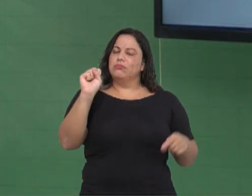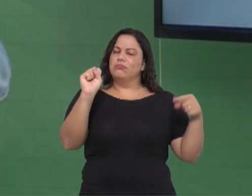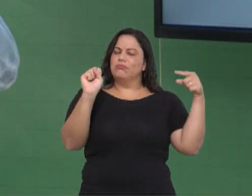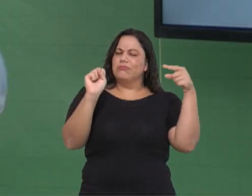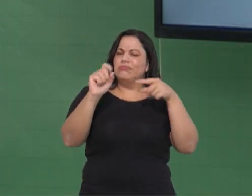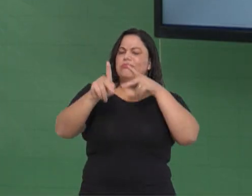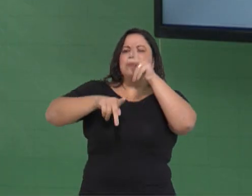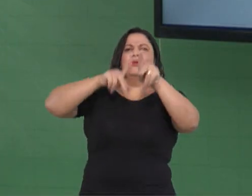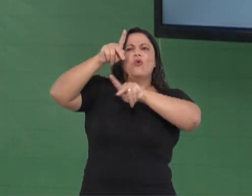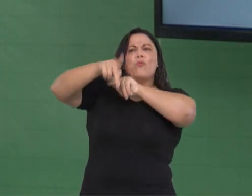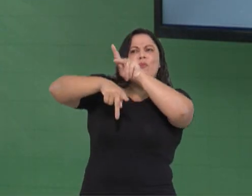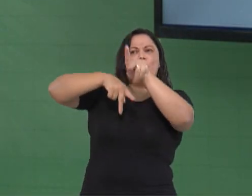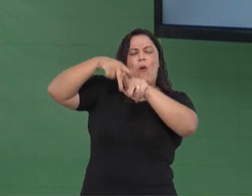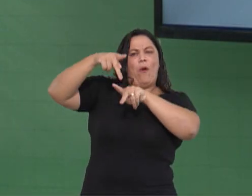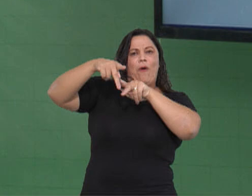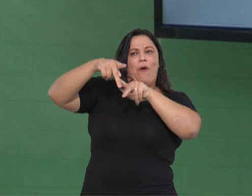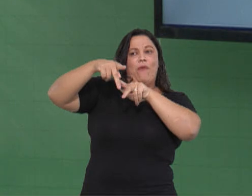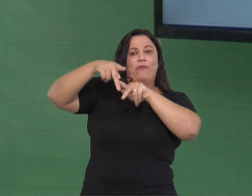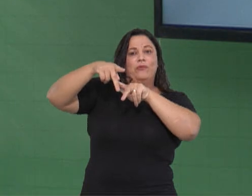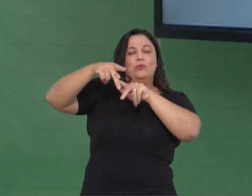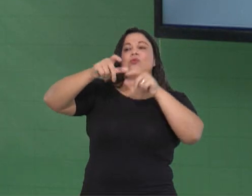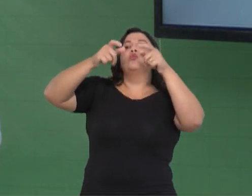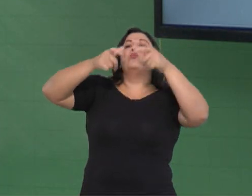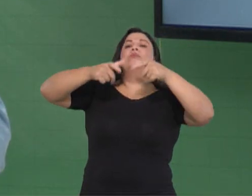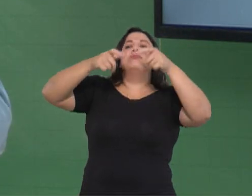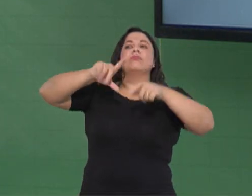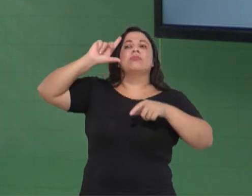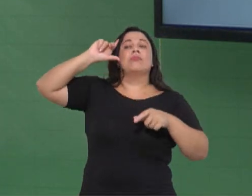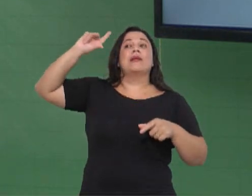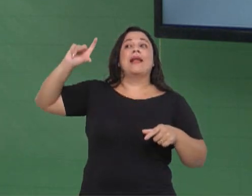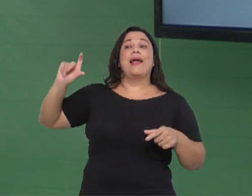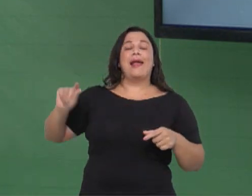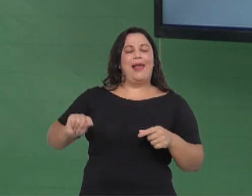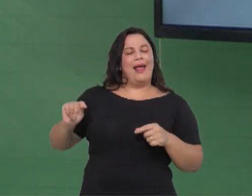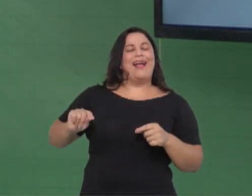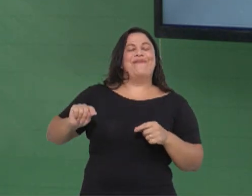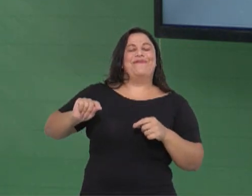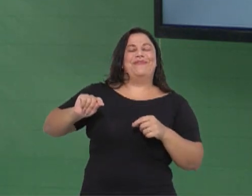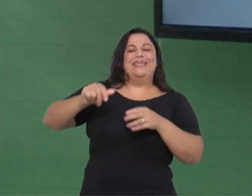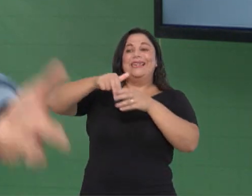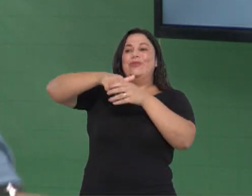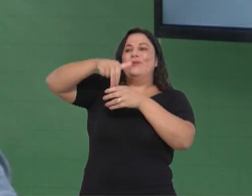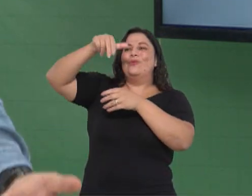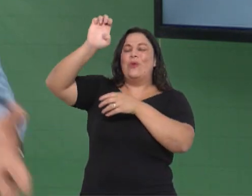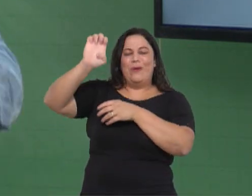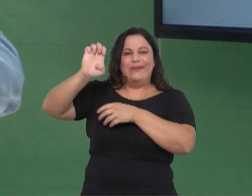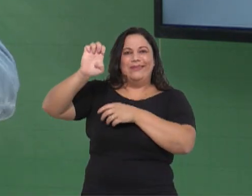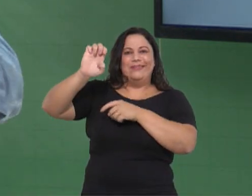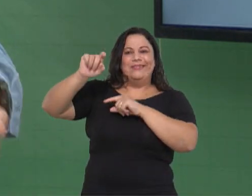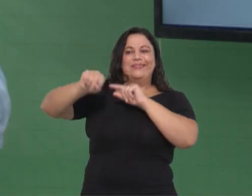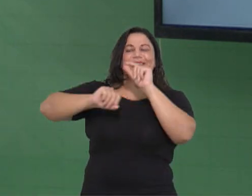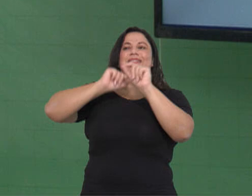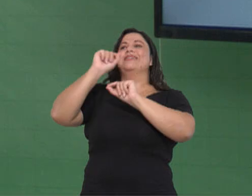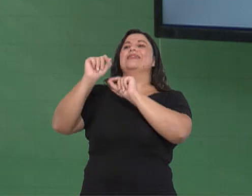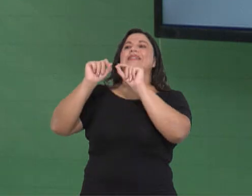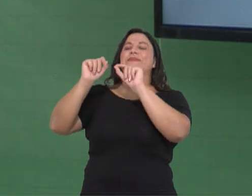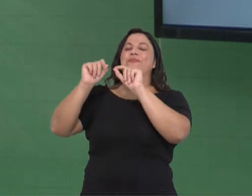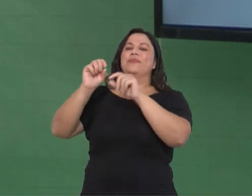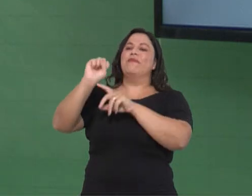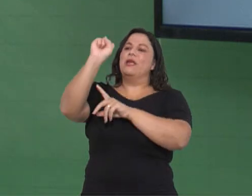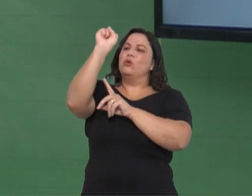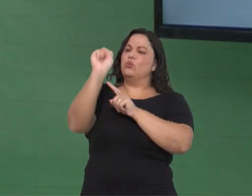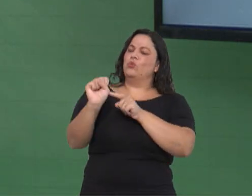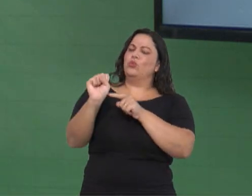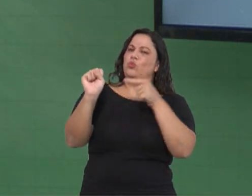África, de religião muçulmana, que foram ocupar a Península Ibérica. Península Ibérica é ali o sul da Espanha